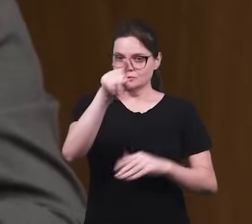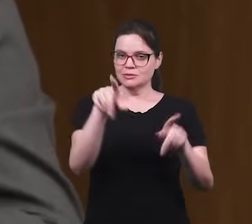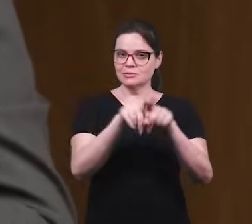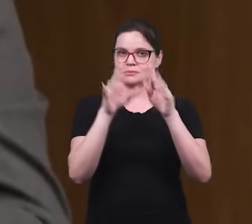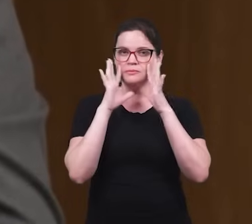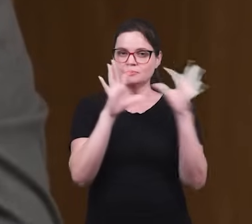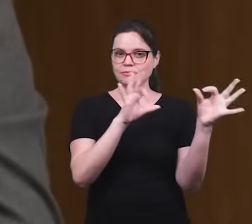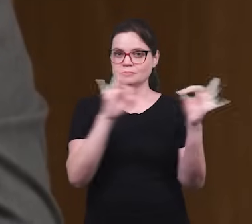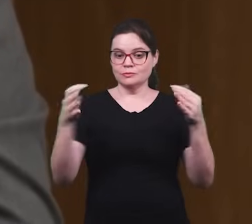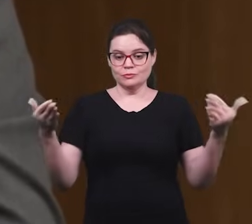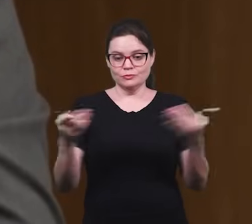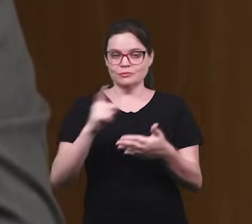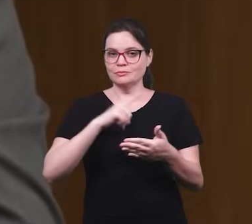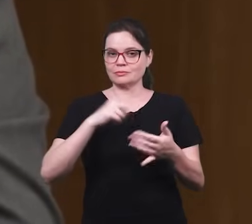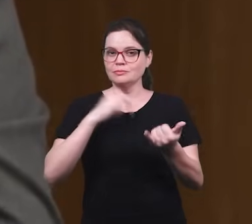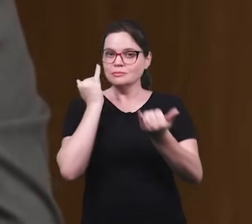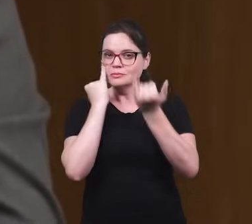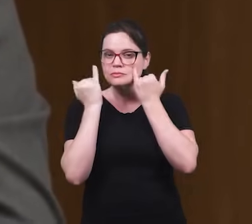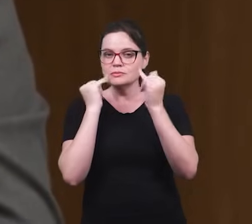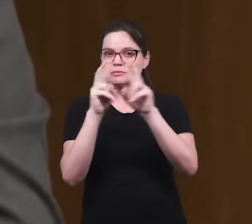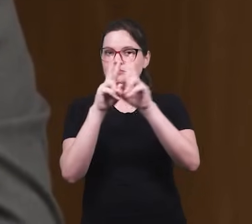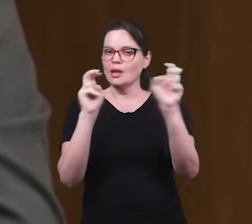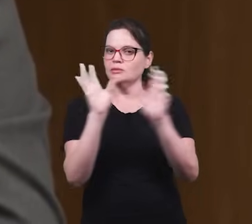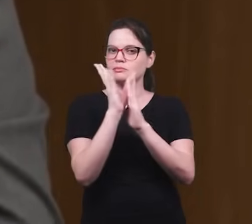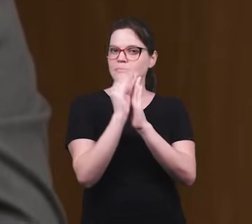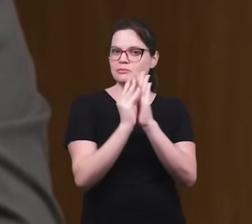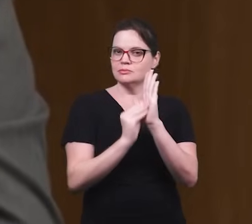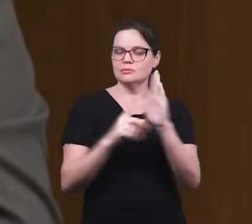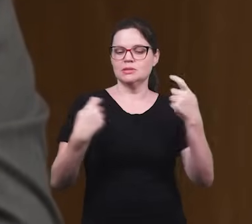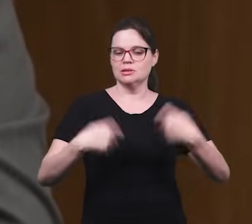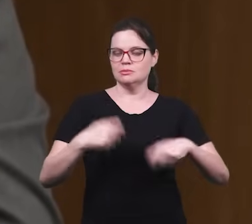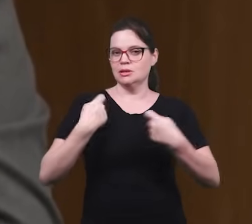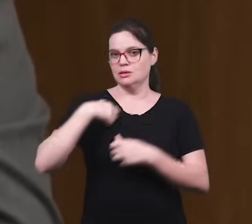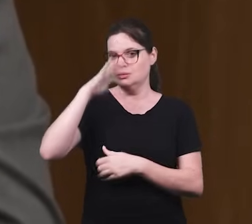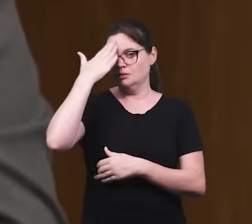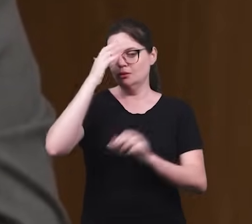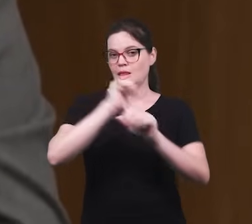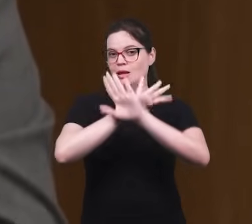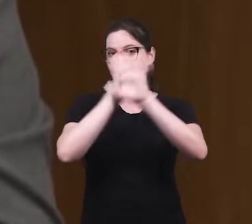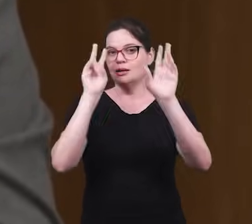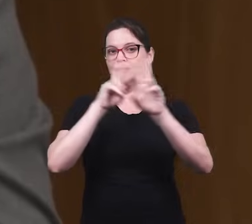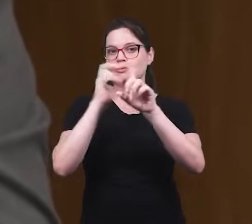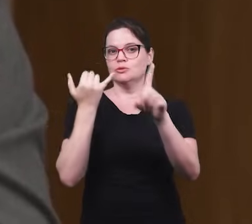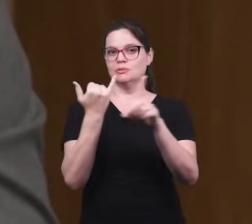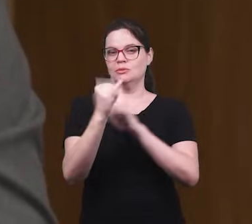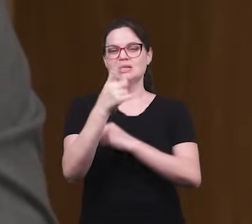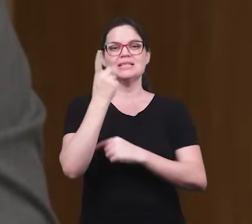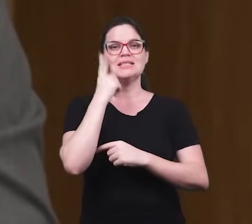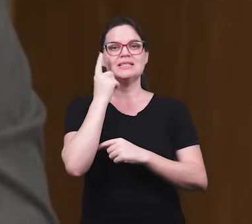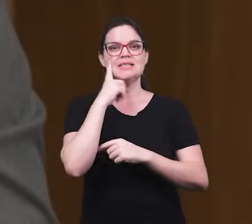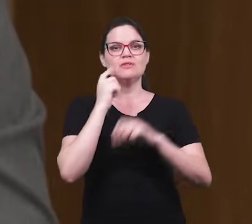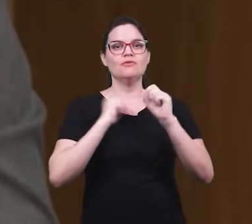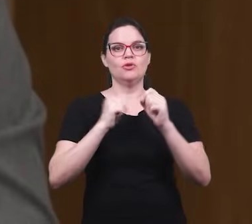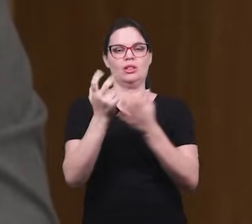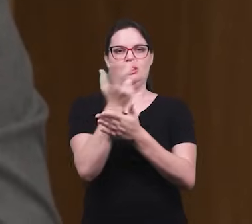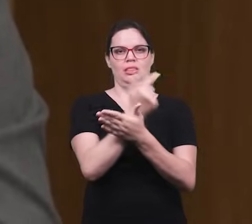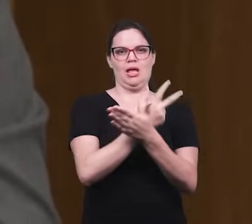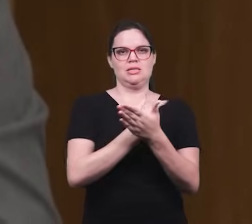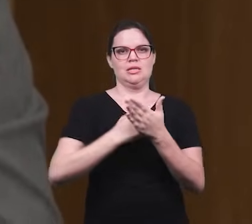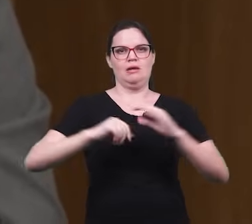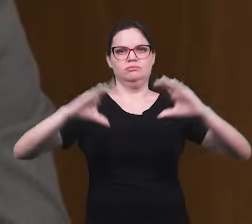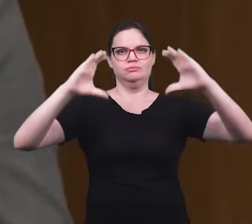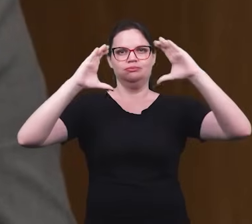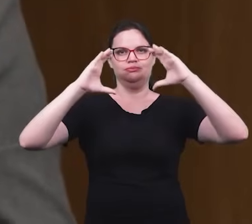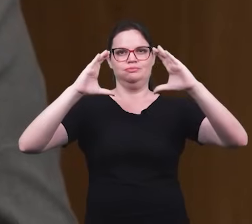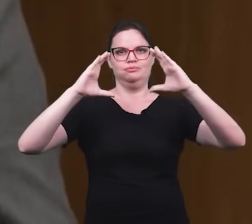e está tendo acesso a esse conteúdo, é importante você entender o profético, né? esses ponteiros aqui que foram desenhados,